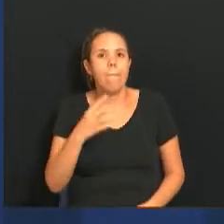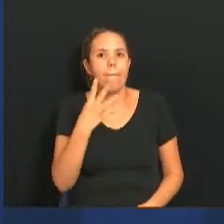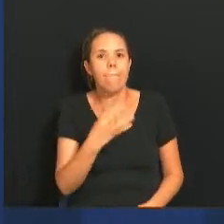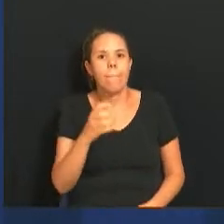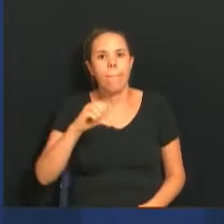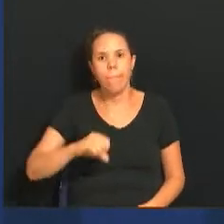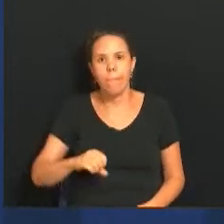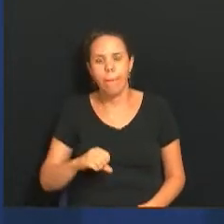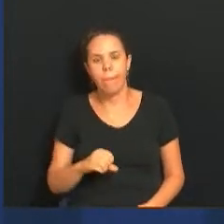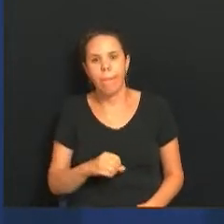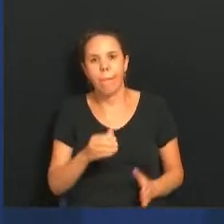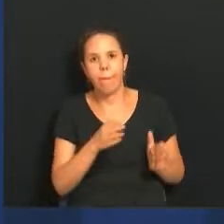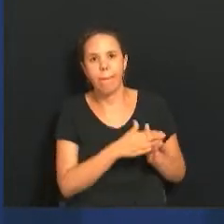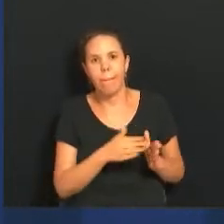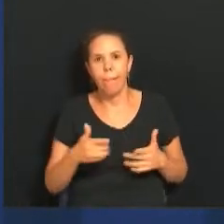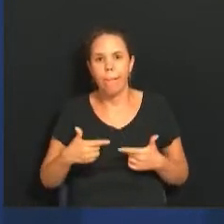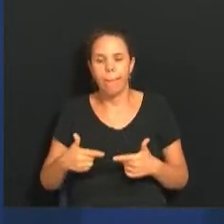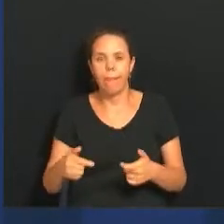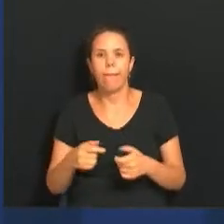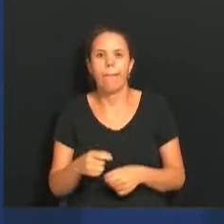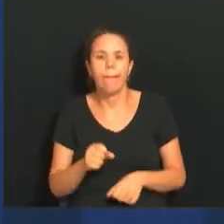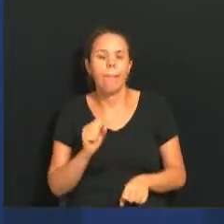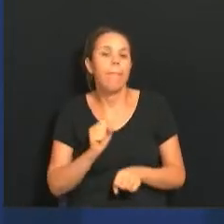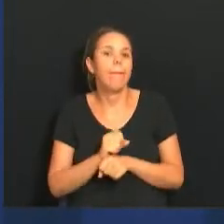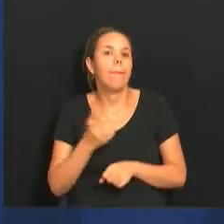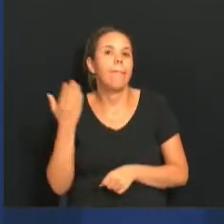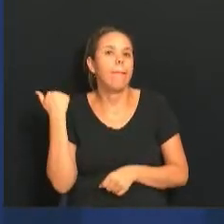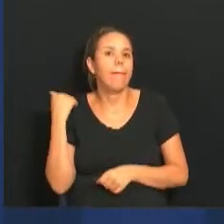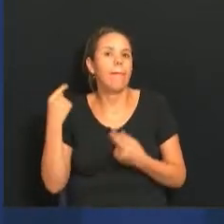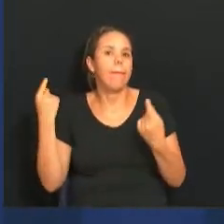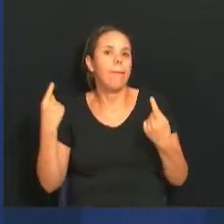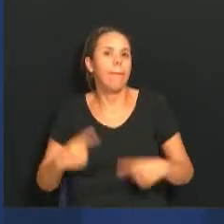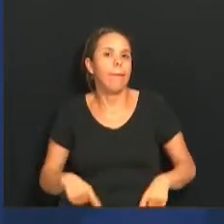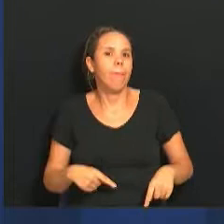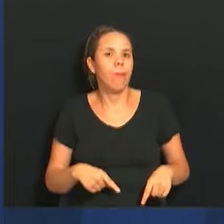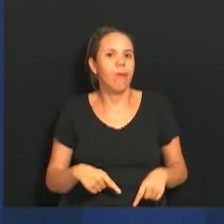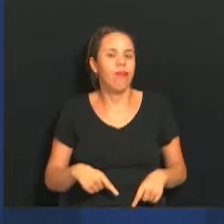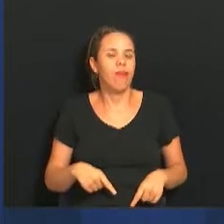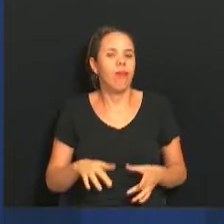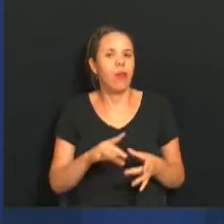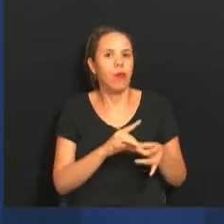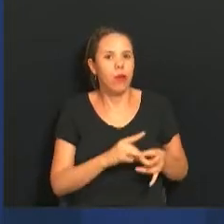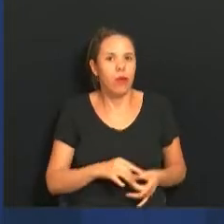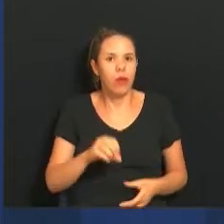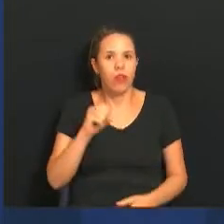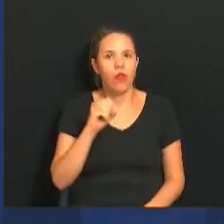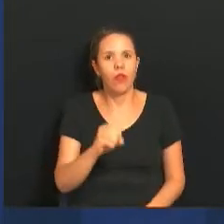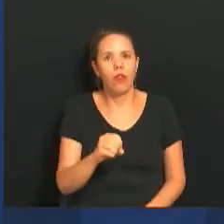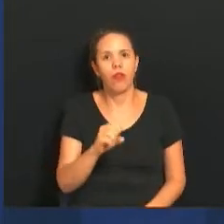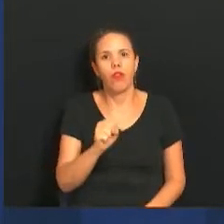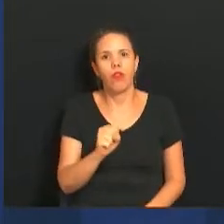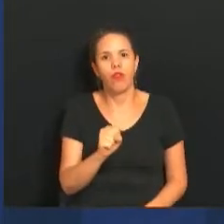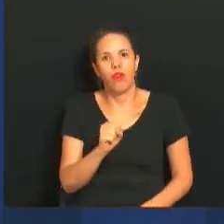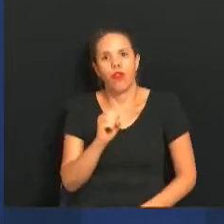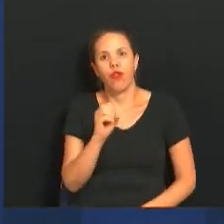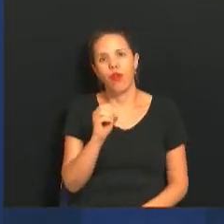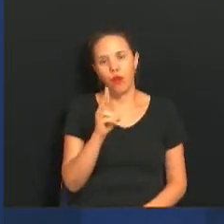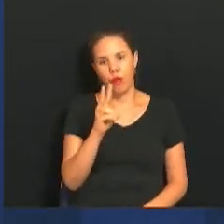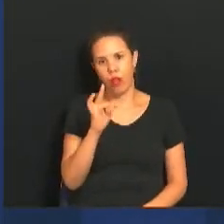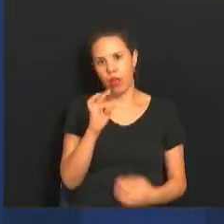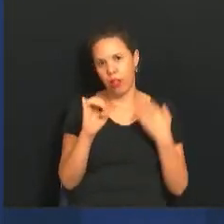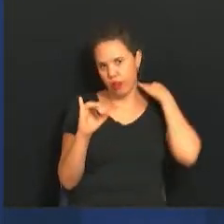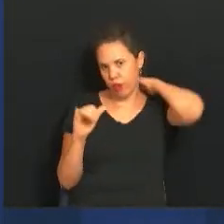1949, durante a Guerra Fria, em oposição à União Soviética. E, portanto, essas